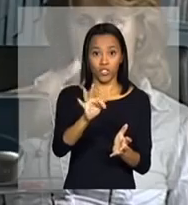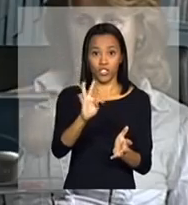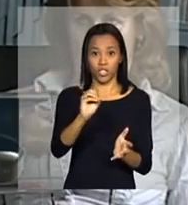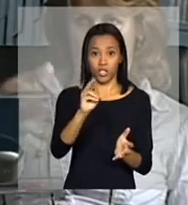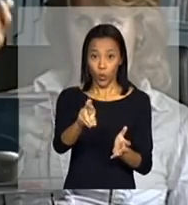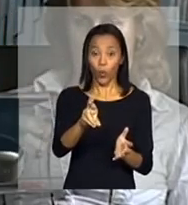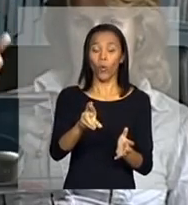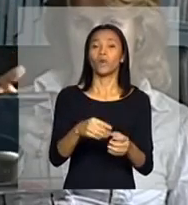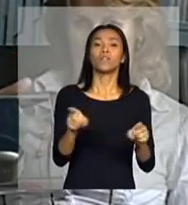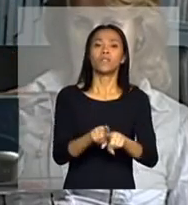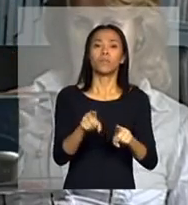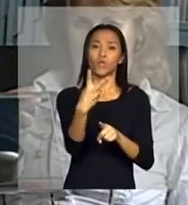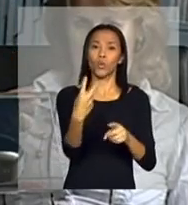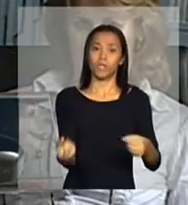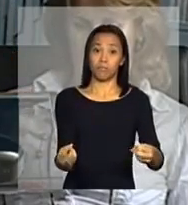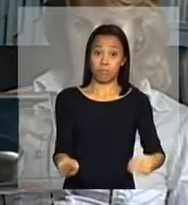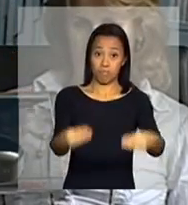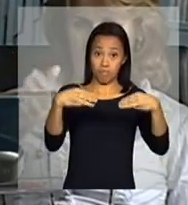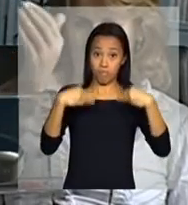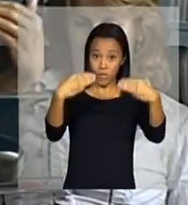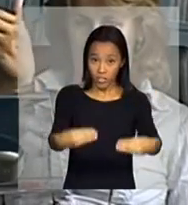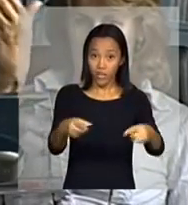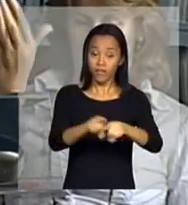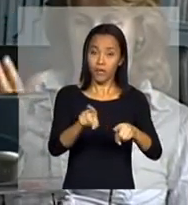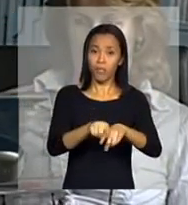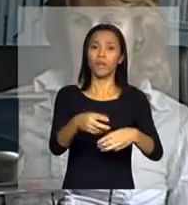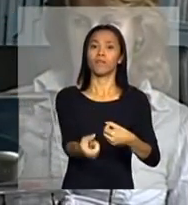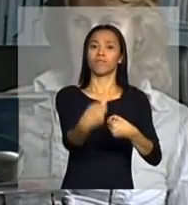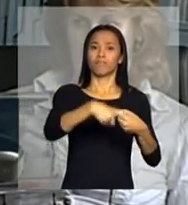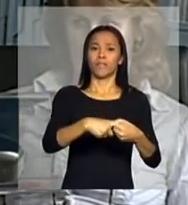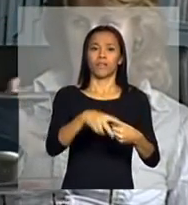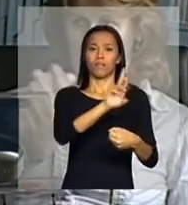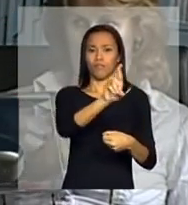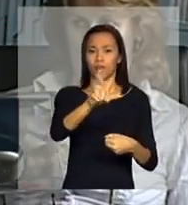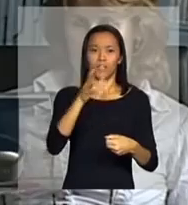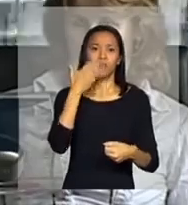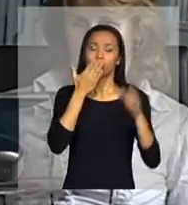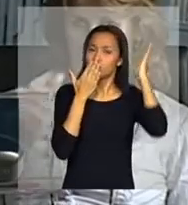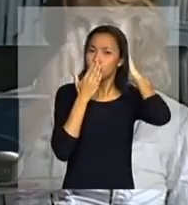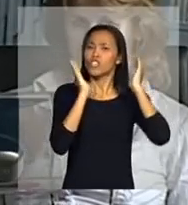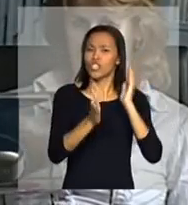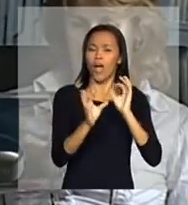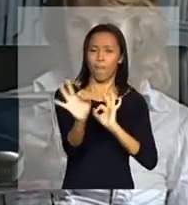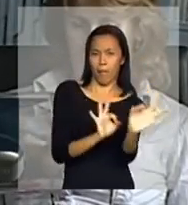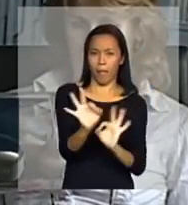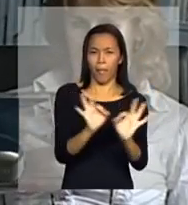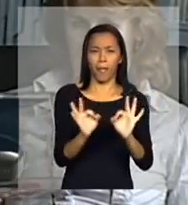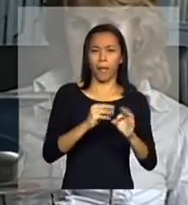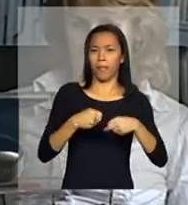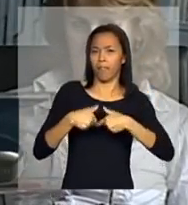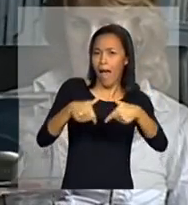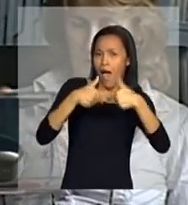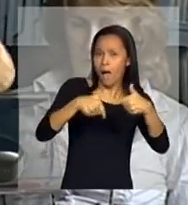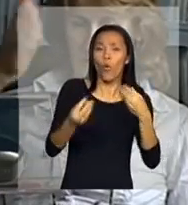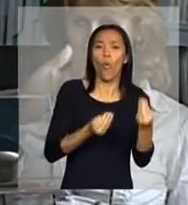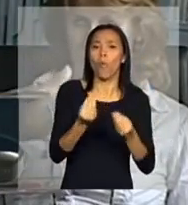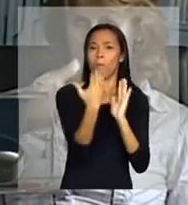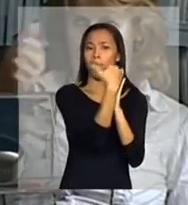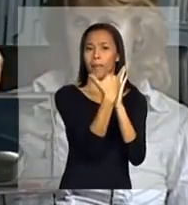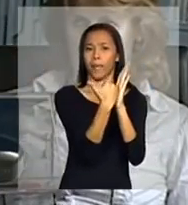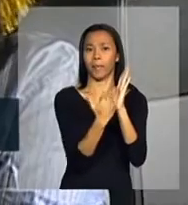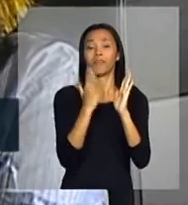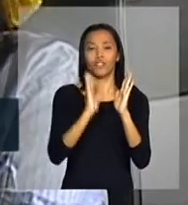dois ministérios e as lideranças indígenas, já estabelecendo um calendário de trabalho a partir de maio, e que nós